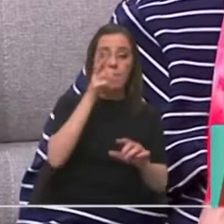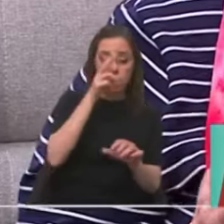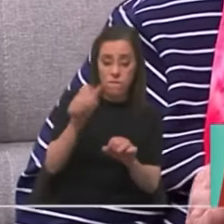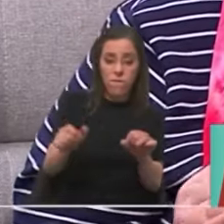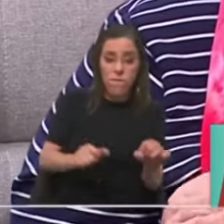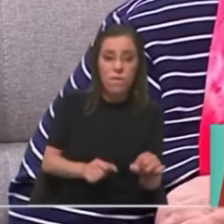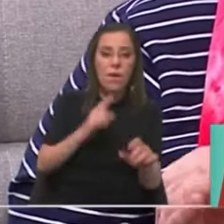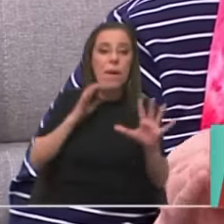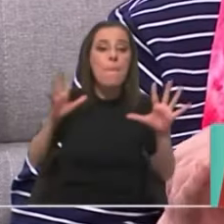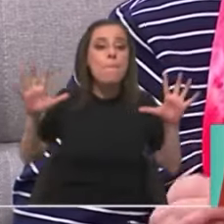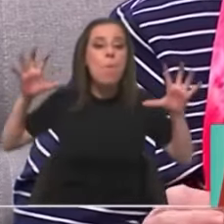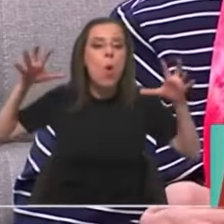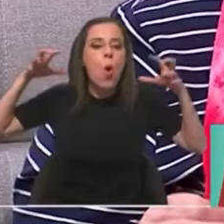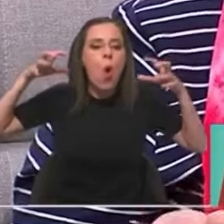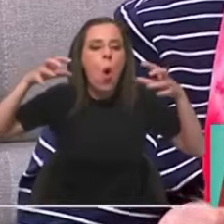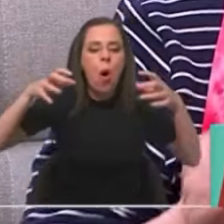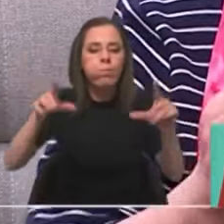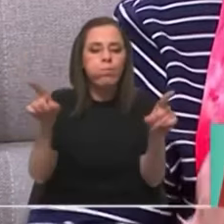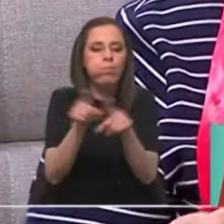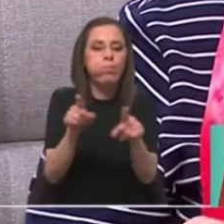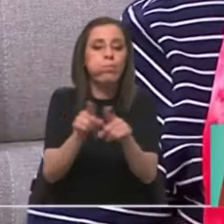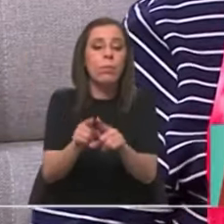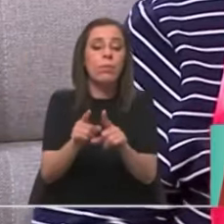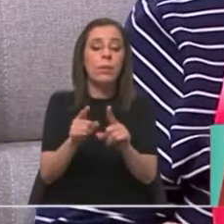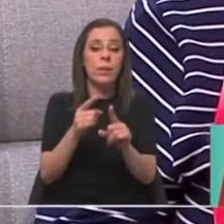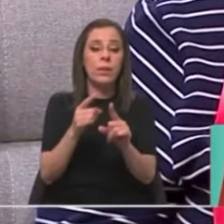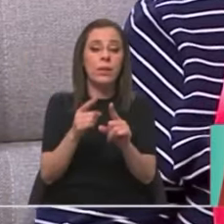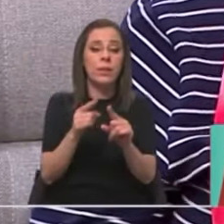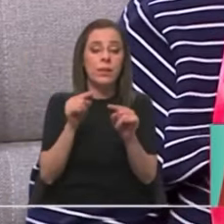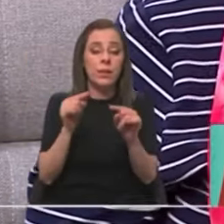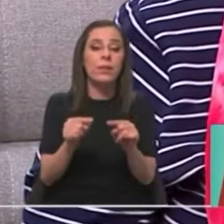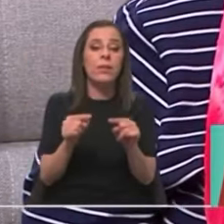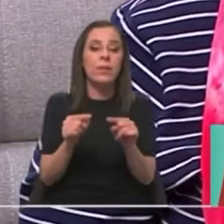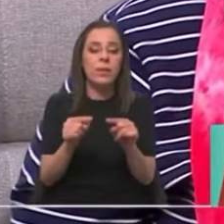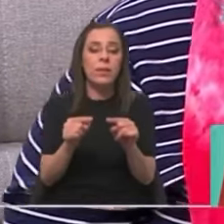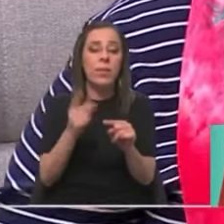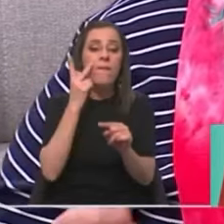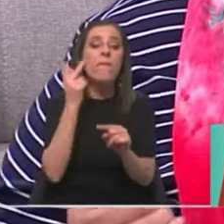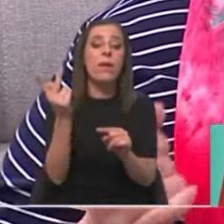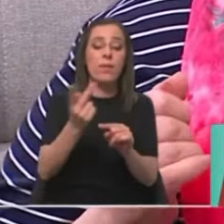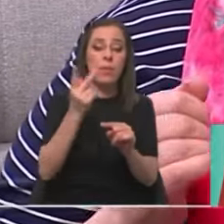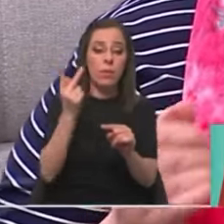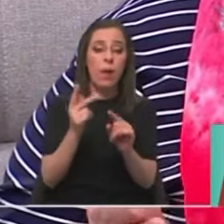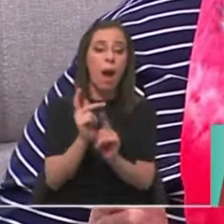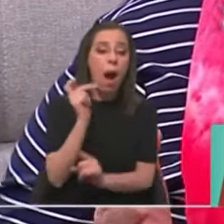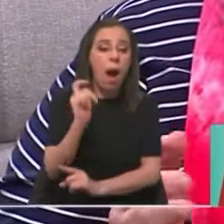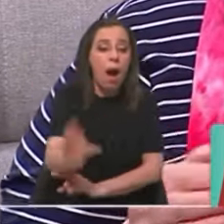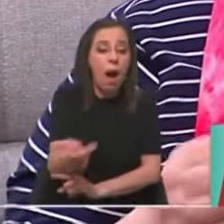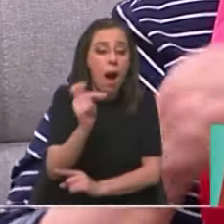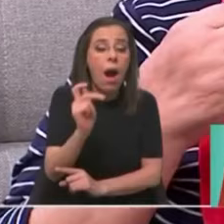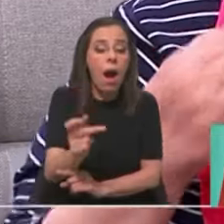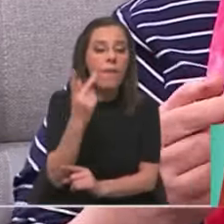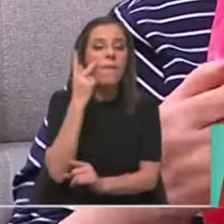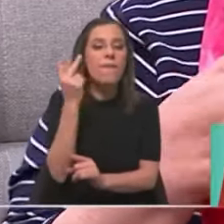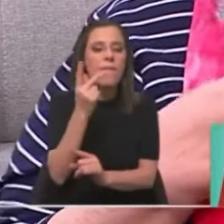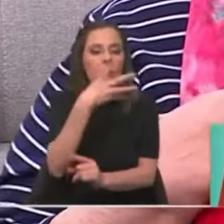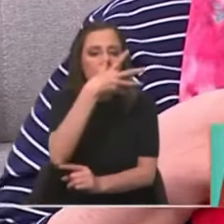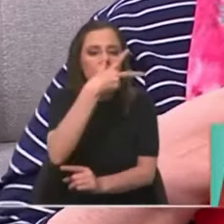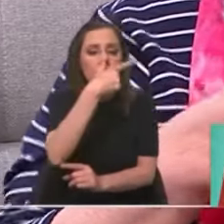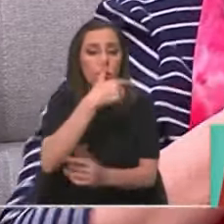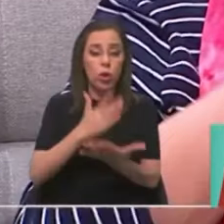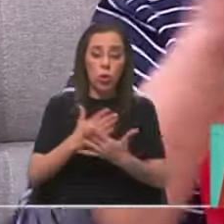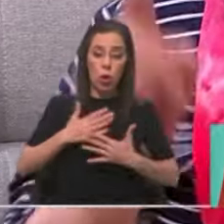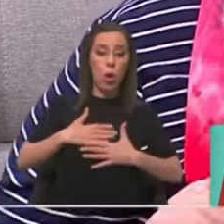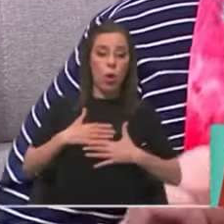uma monstruosidade. Eu faço ênfase nisto porque vivemos esses anos todos uma vida infeliz. Não fomos só